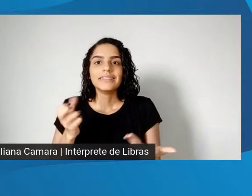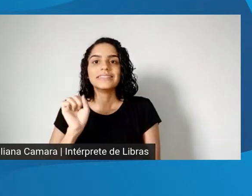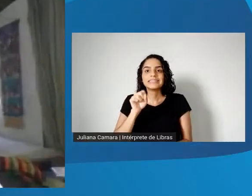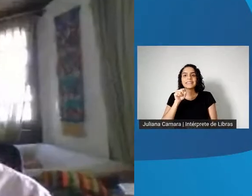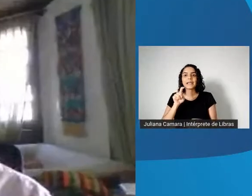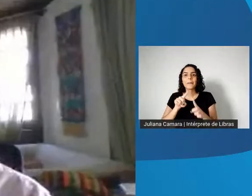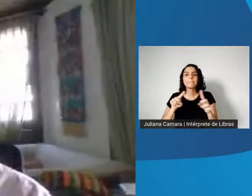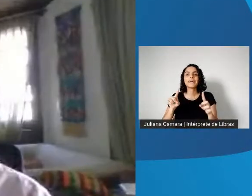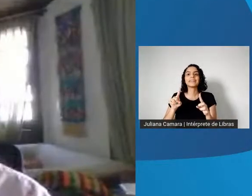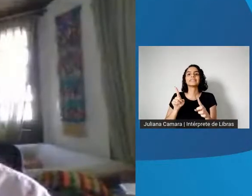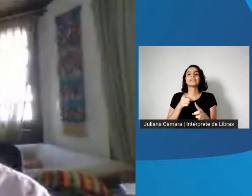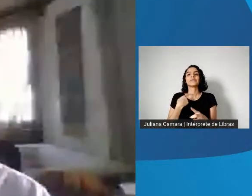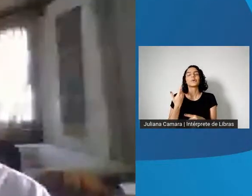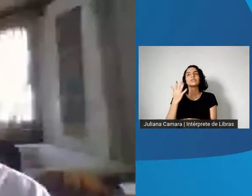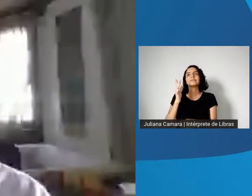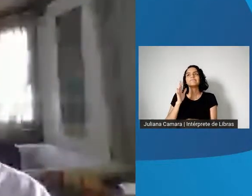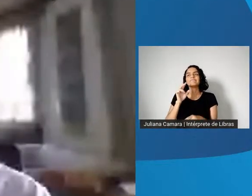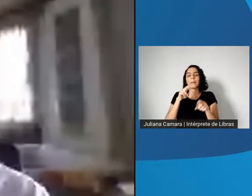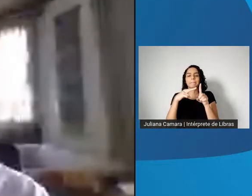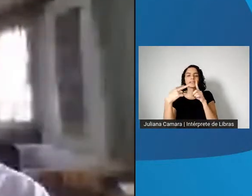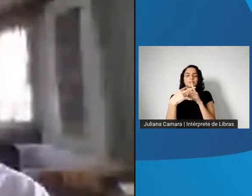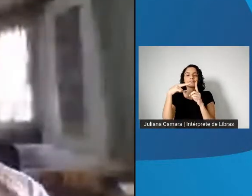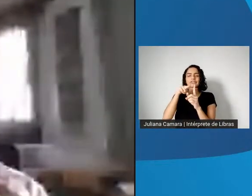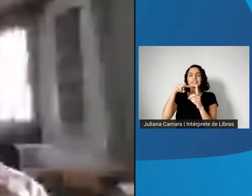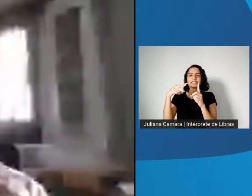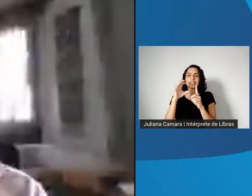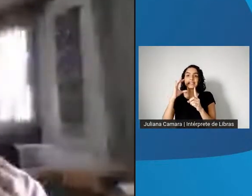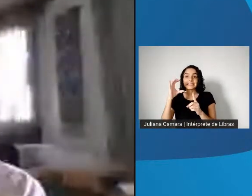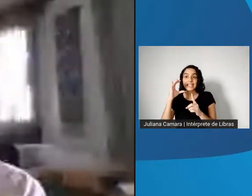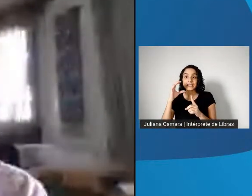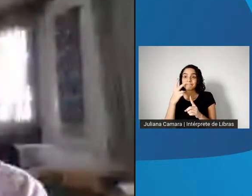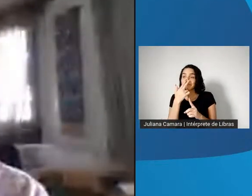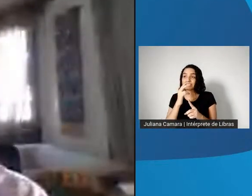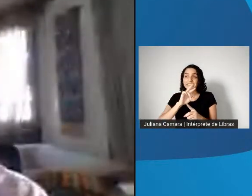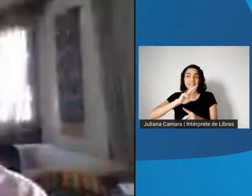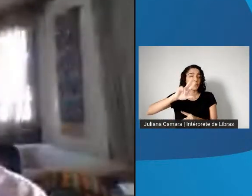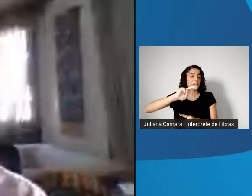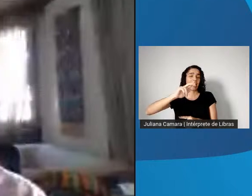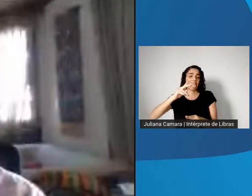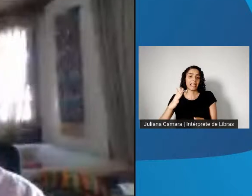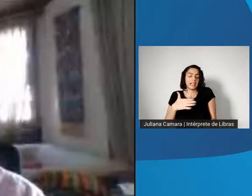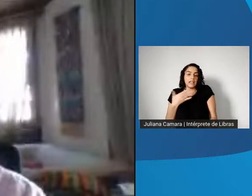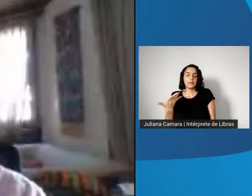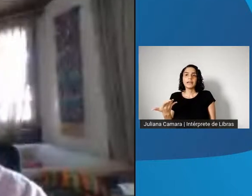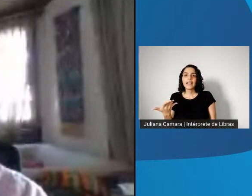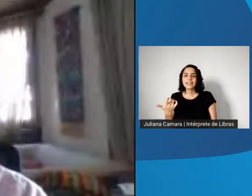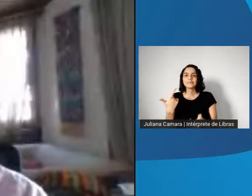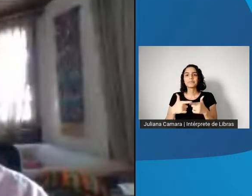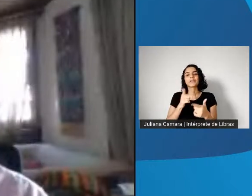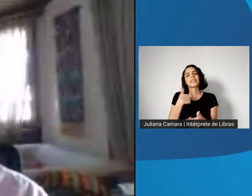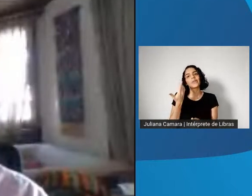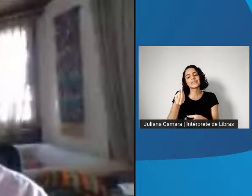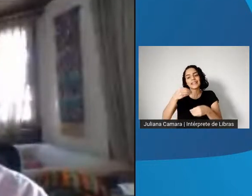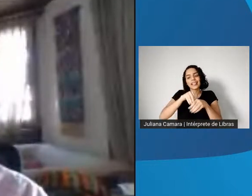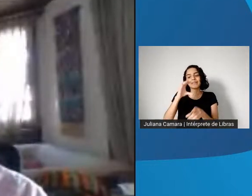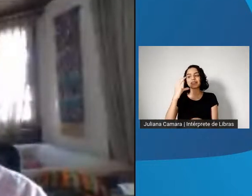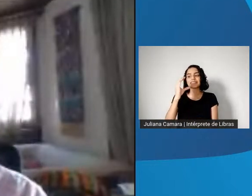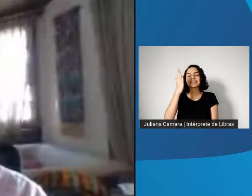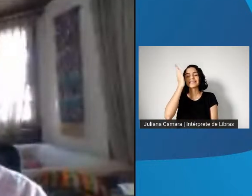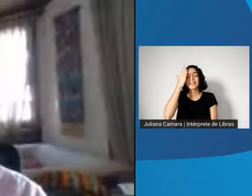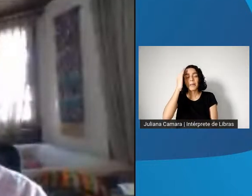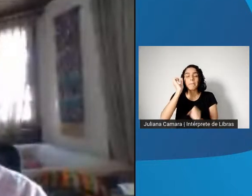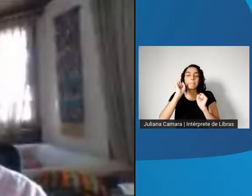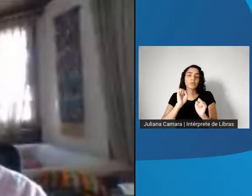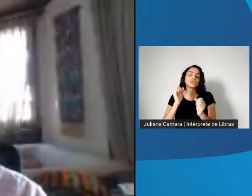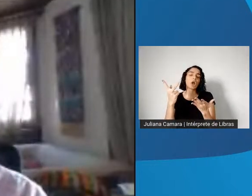estritamente científico, ela não foi essa surpresa toda, quer dizer, a possibilidade de novas pandemias sempre existiu, né, e